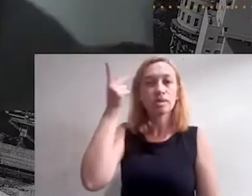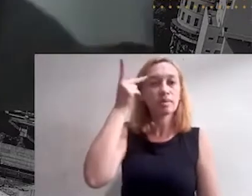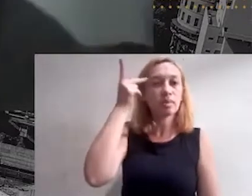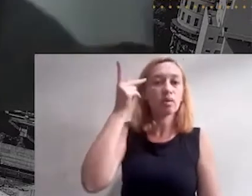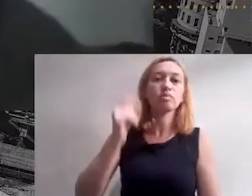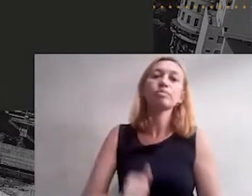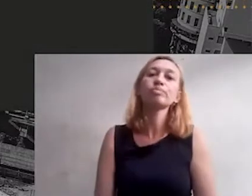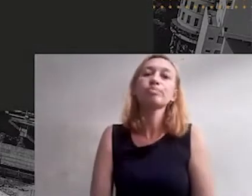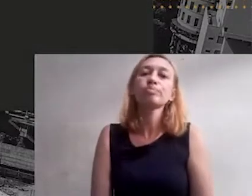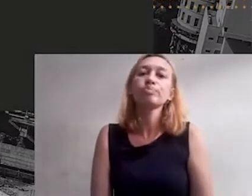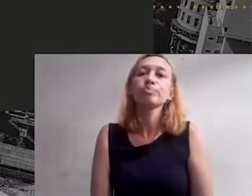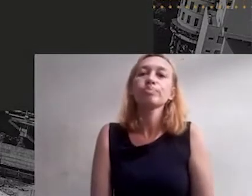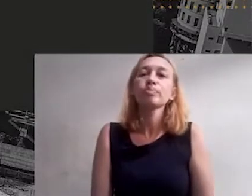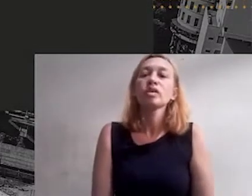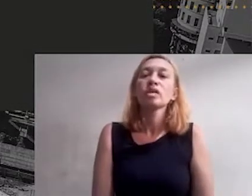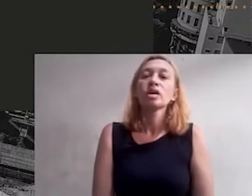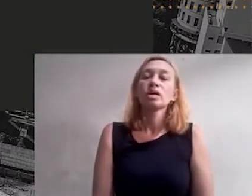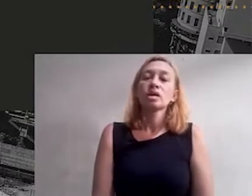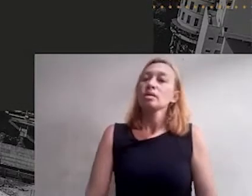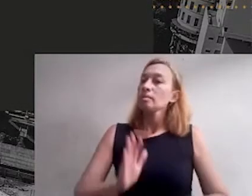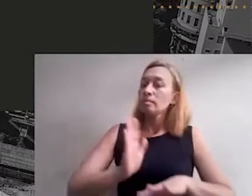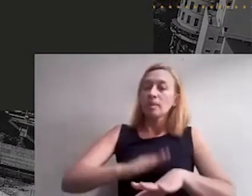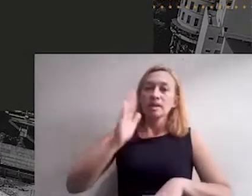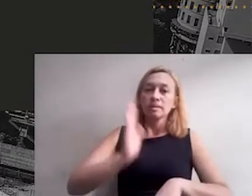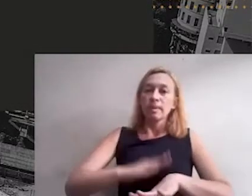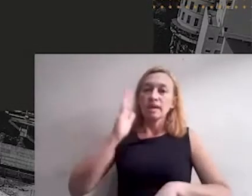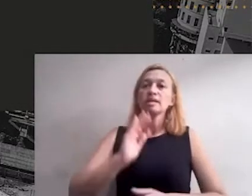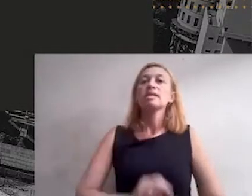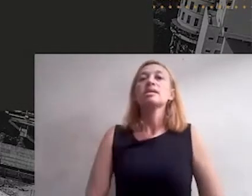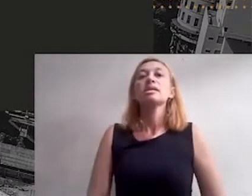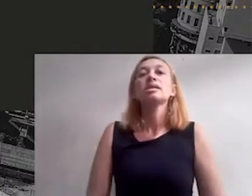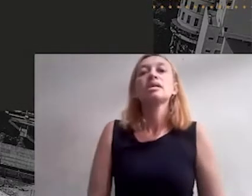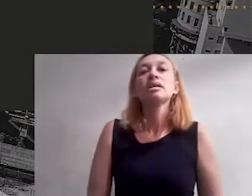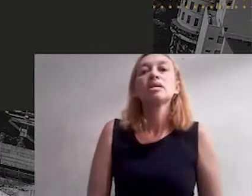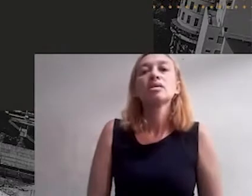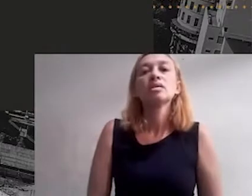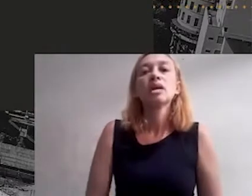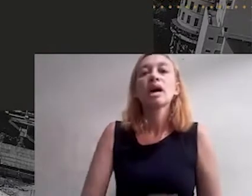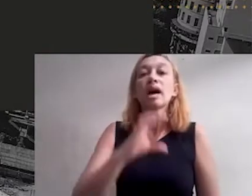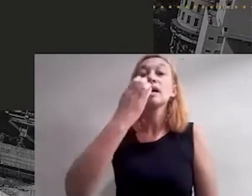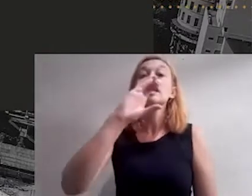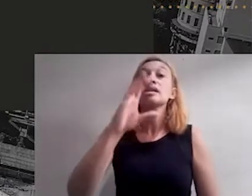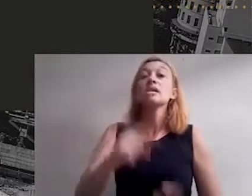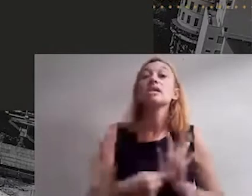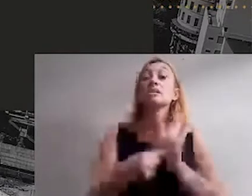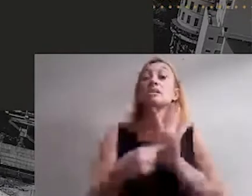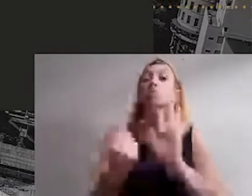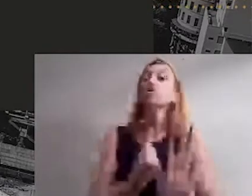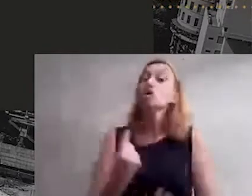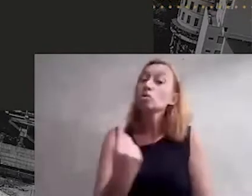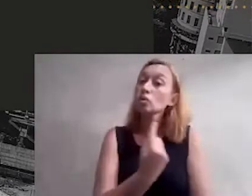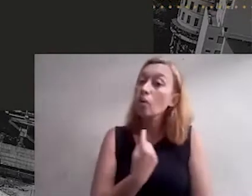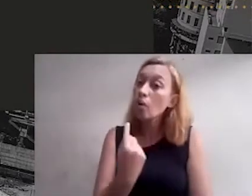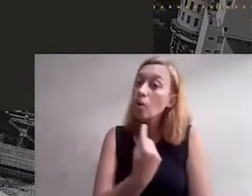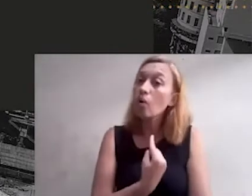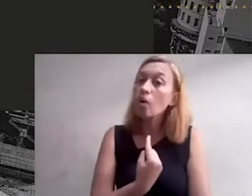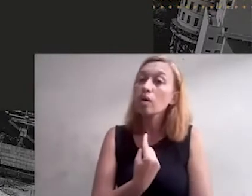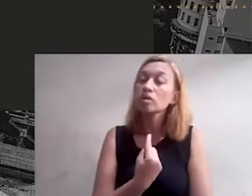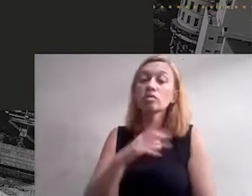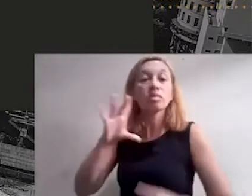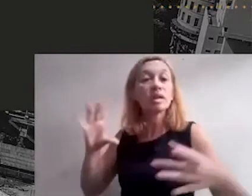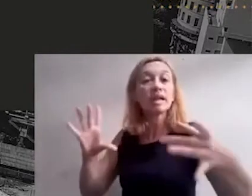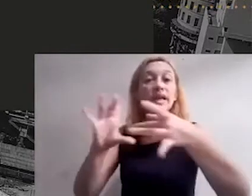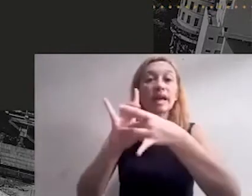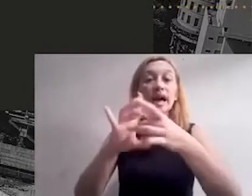Olha, cada vez mais a ciência nos mostra que nós estamos todos interligados no planeta.